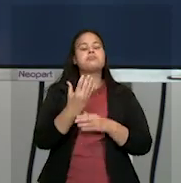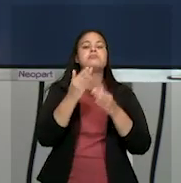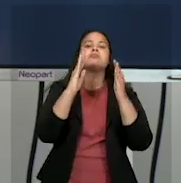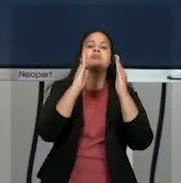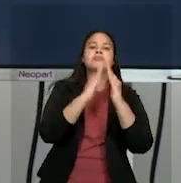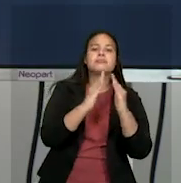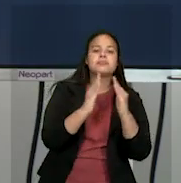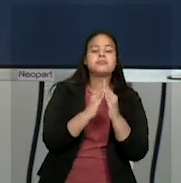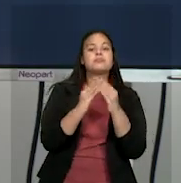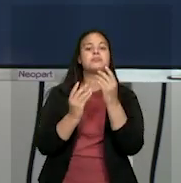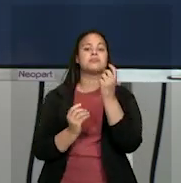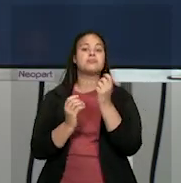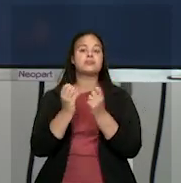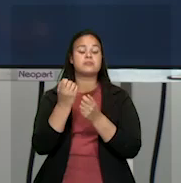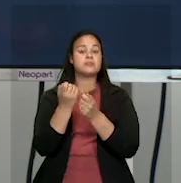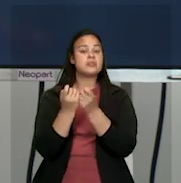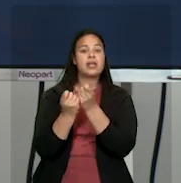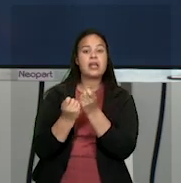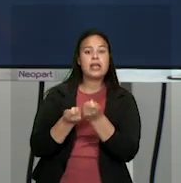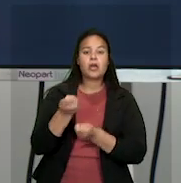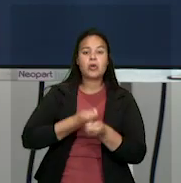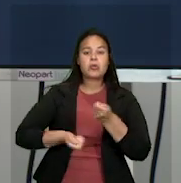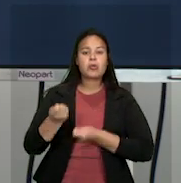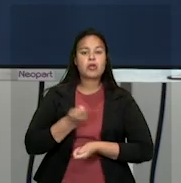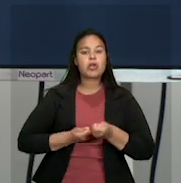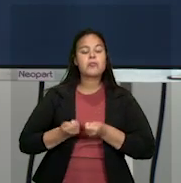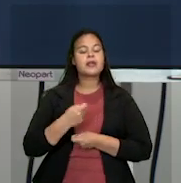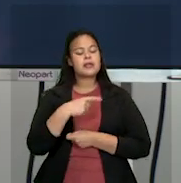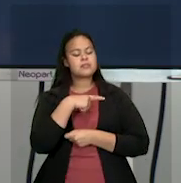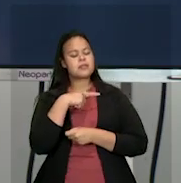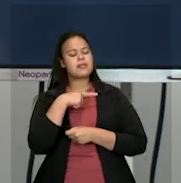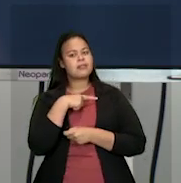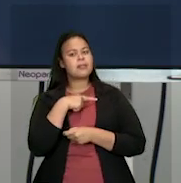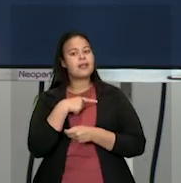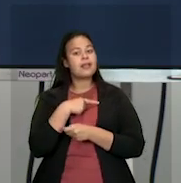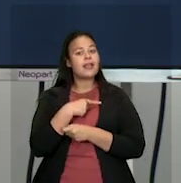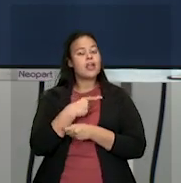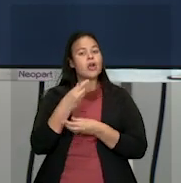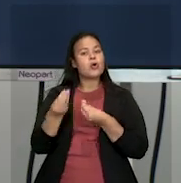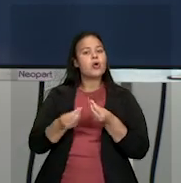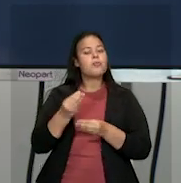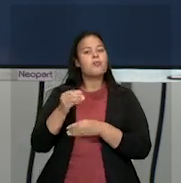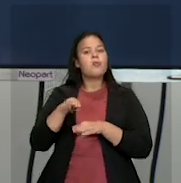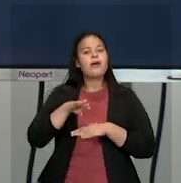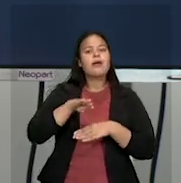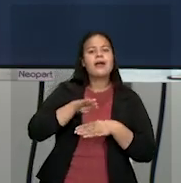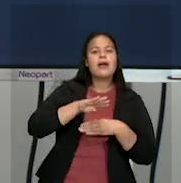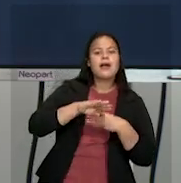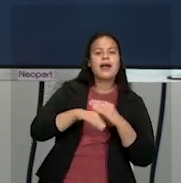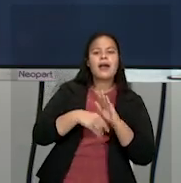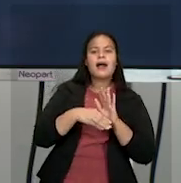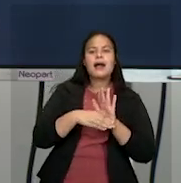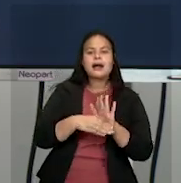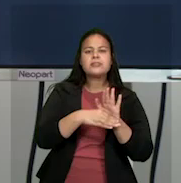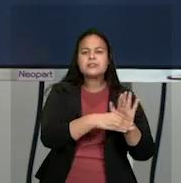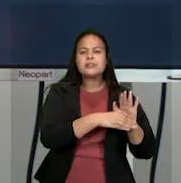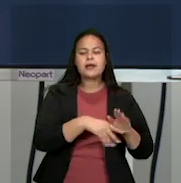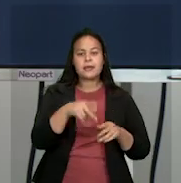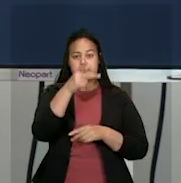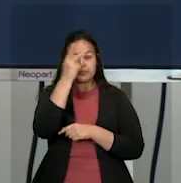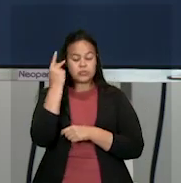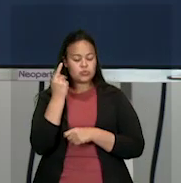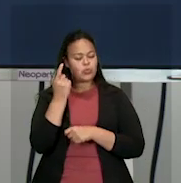casas, comércio para atender as pessoas que estão naquela atividade. Outros municípios eram lugares onde se começou a